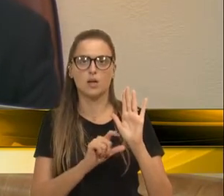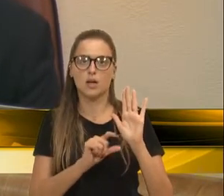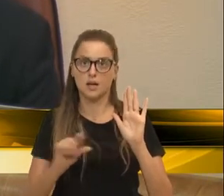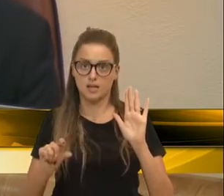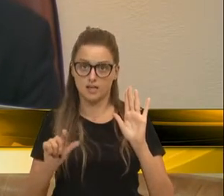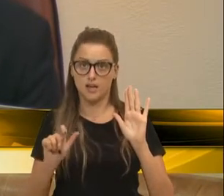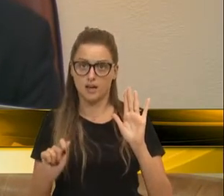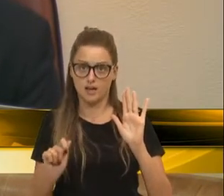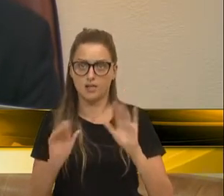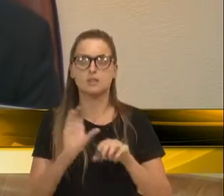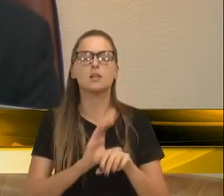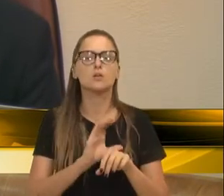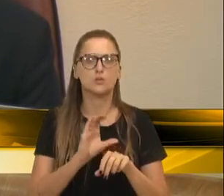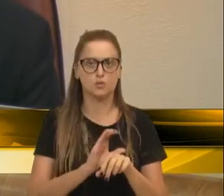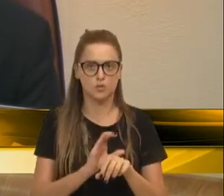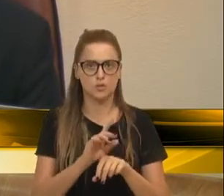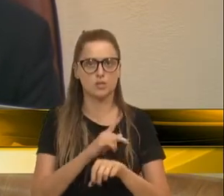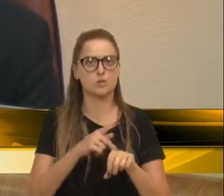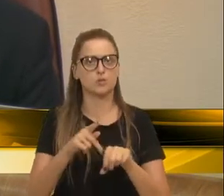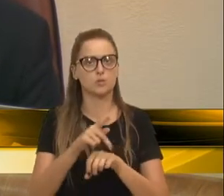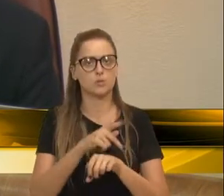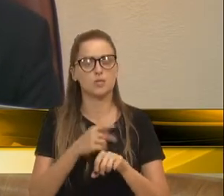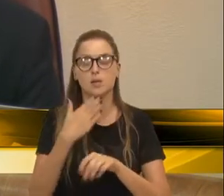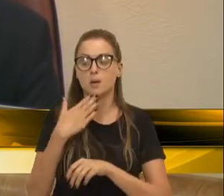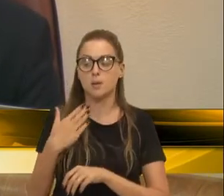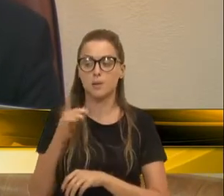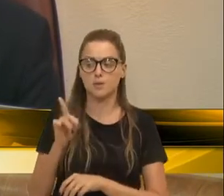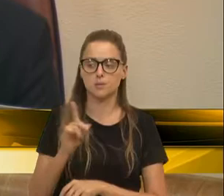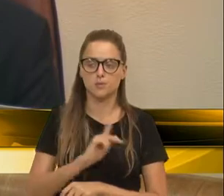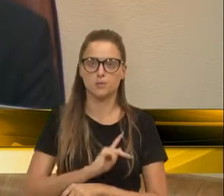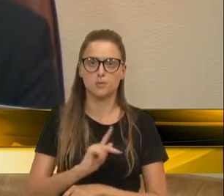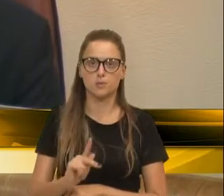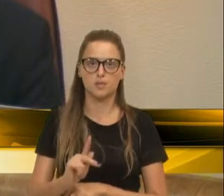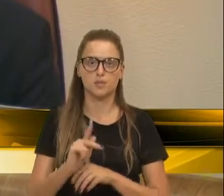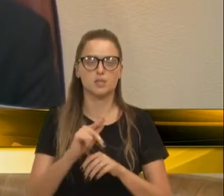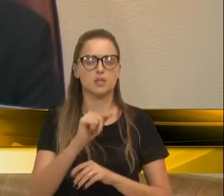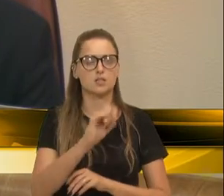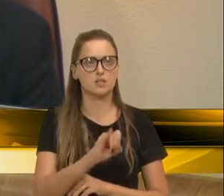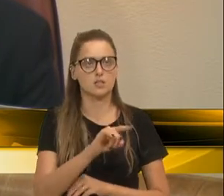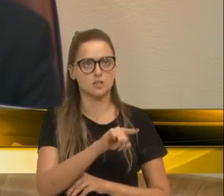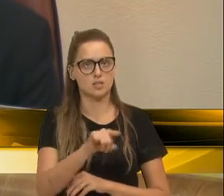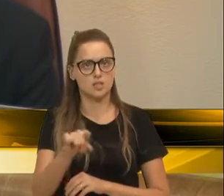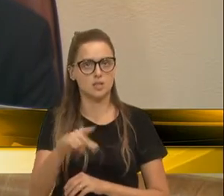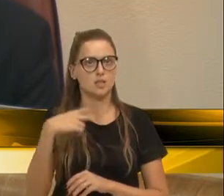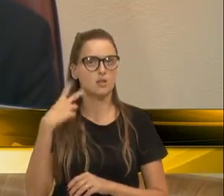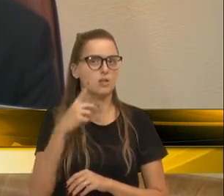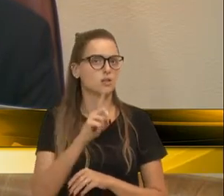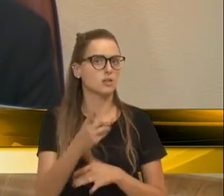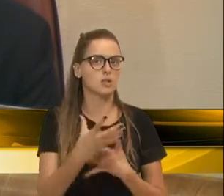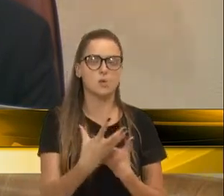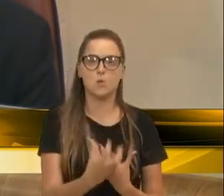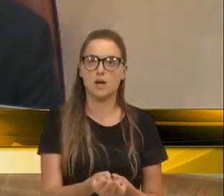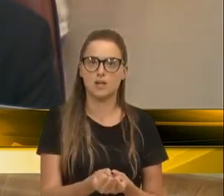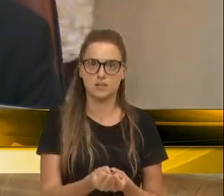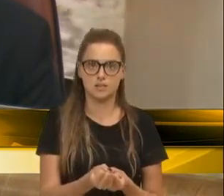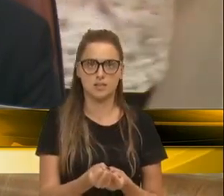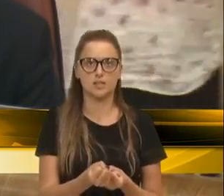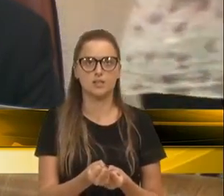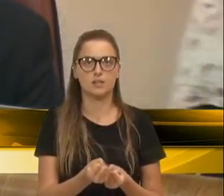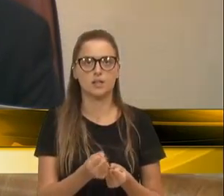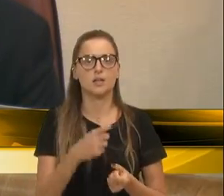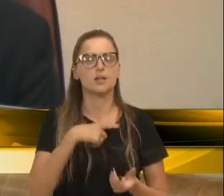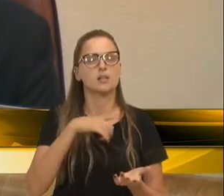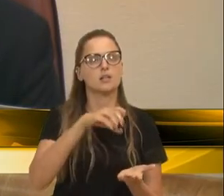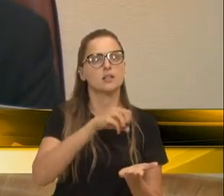da Constituição da República, requeiro a Vossa Excelência que, na hipótese do plenário decidir não receber essa denúncia, sejam extraídas